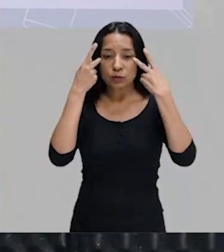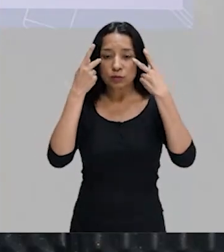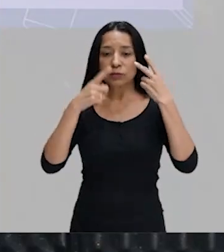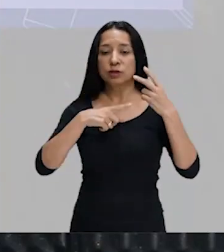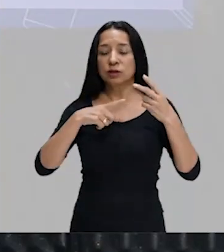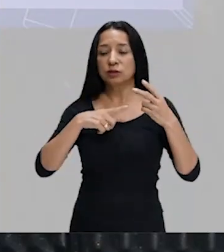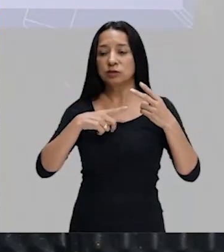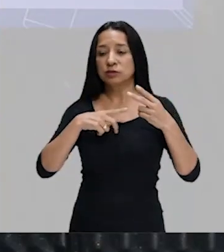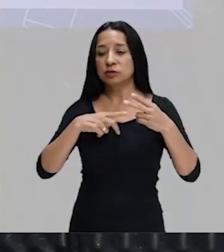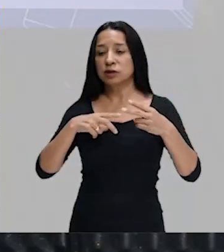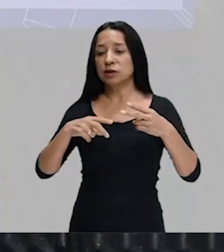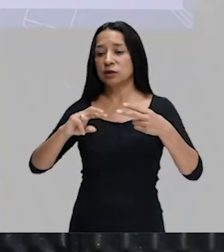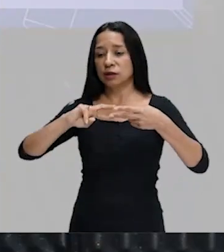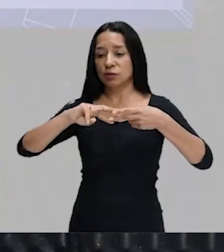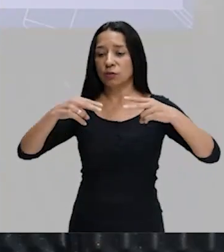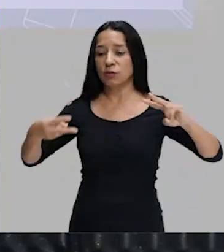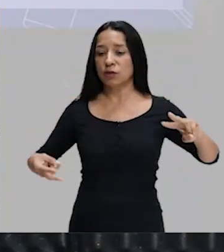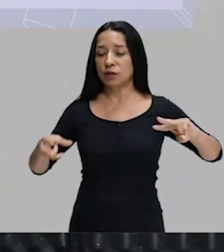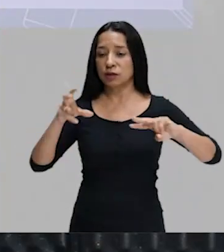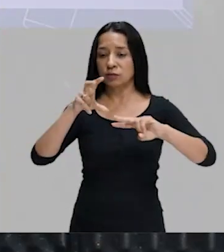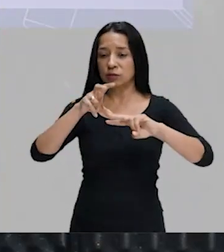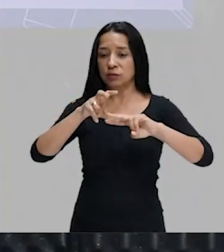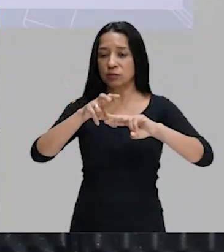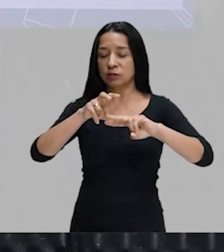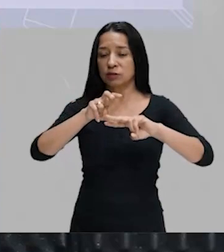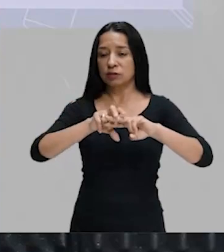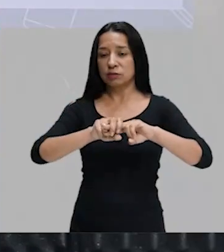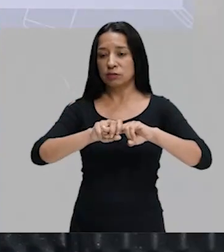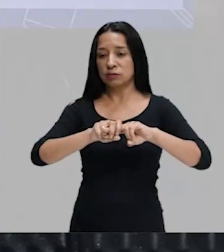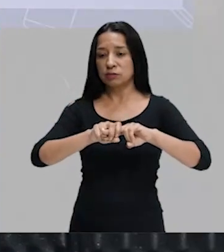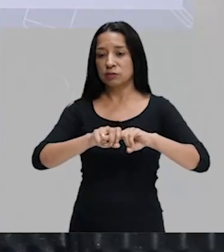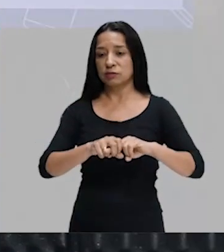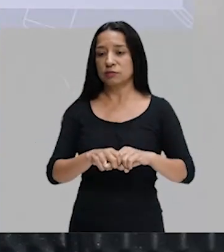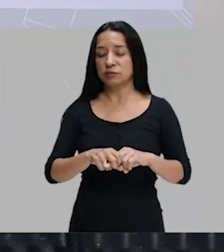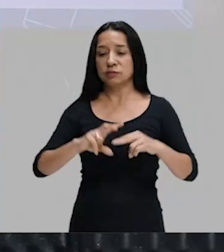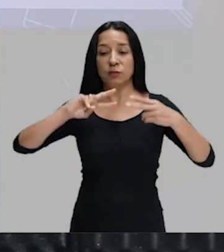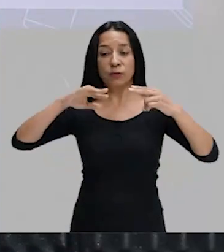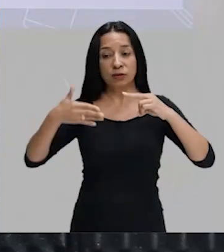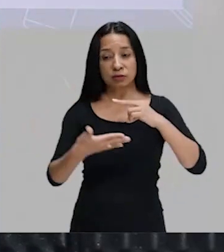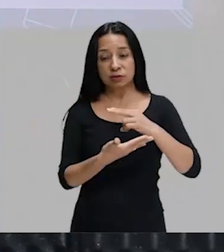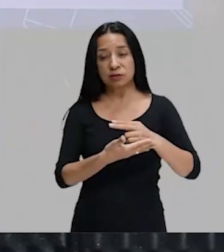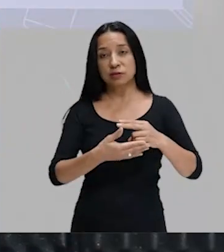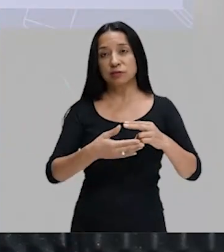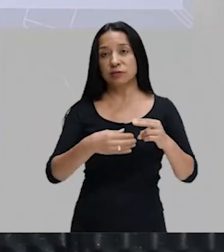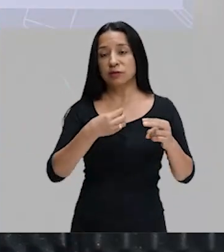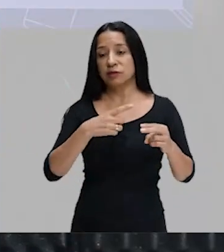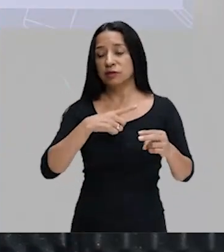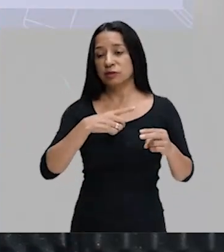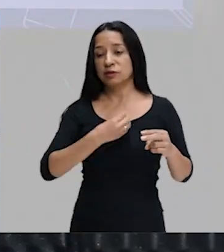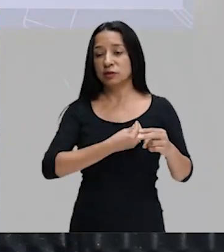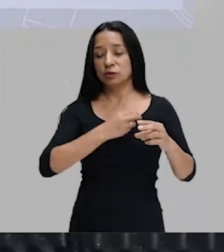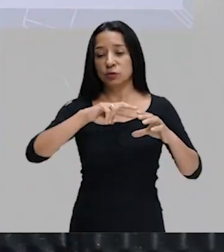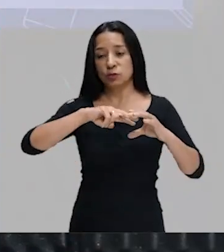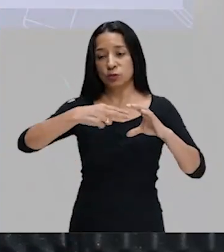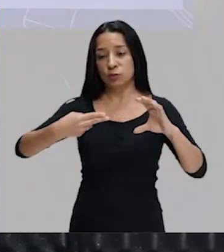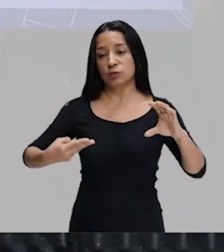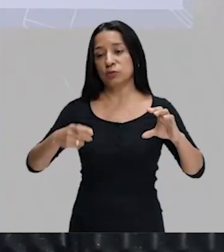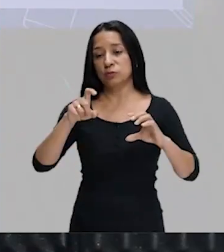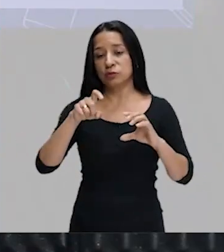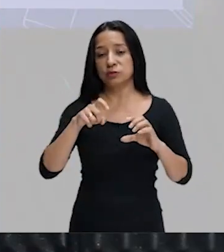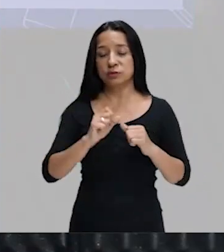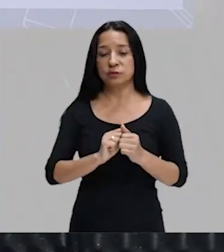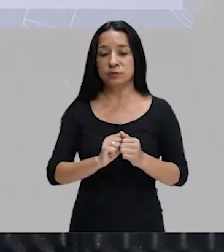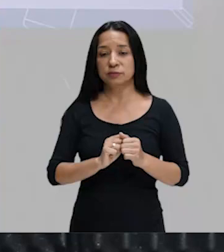cromossomo X. Então, esses são os genótipos para os indivíduos que apresentam ou não essa característica. Quem for do